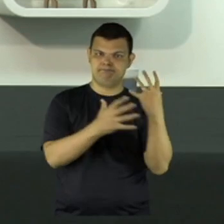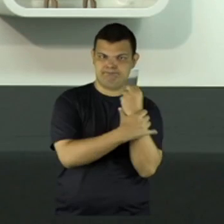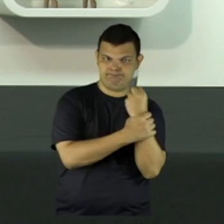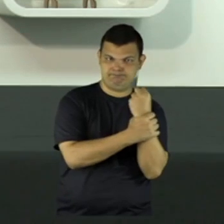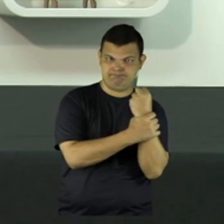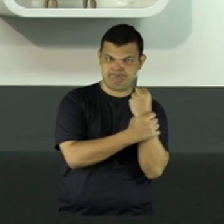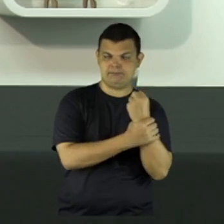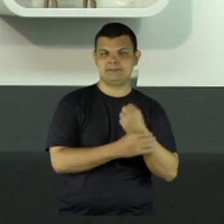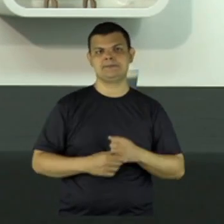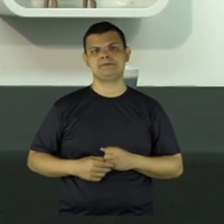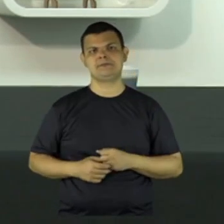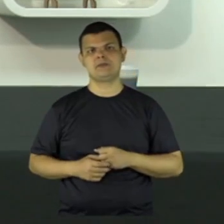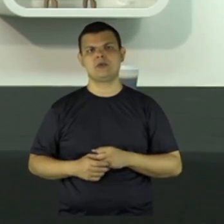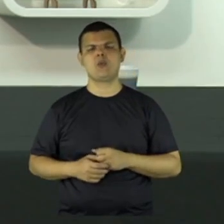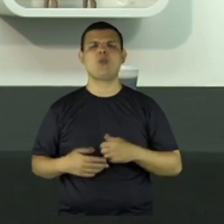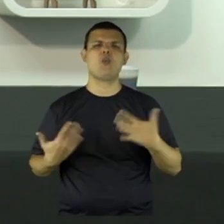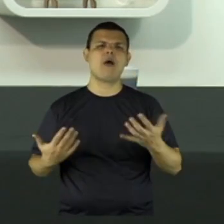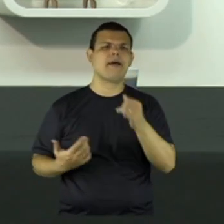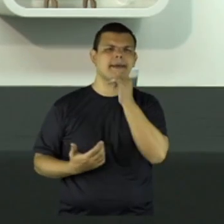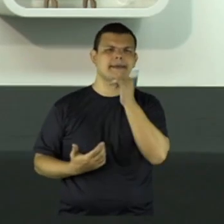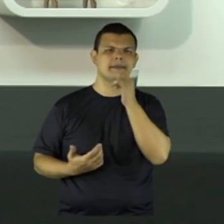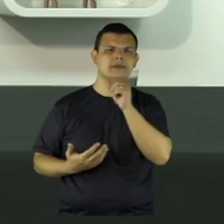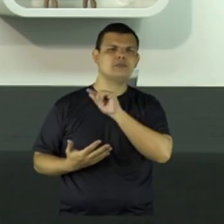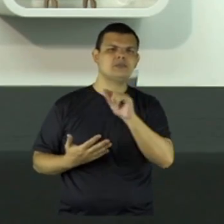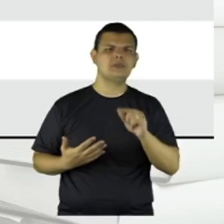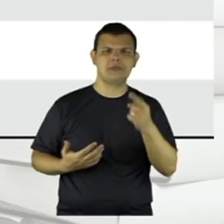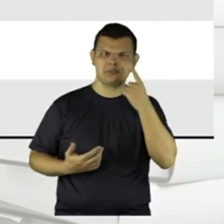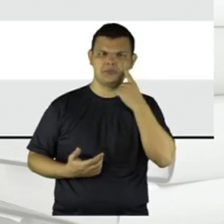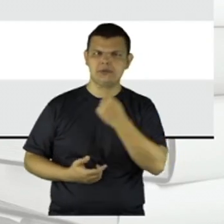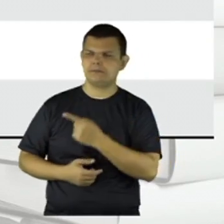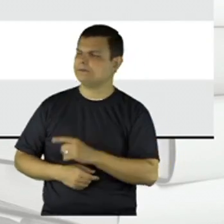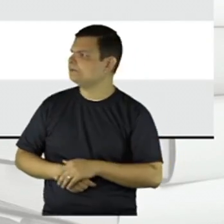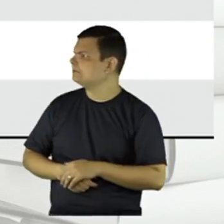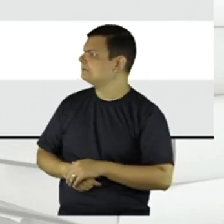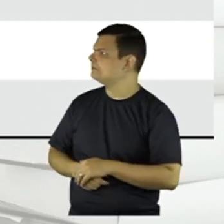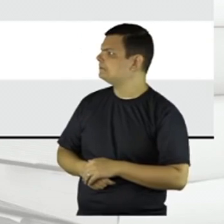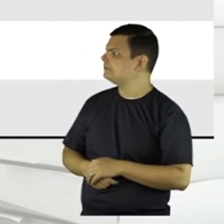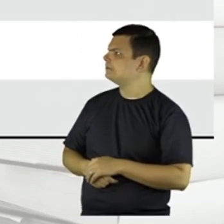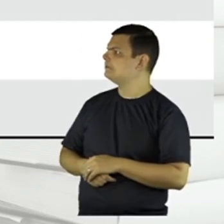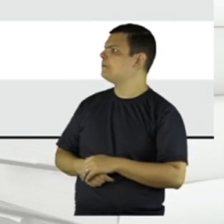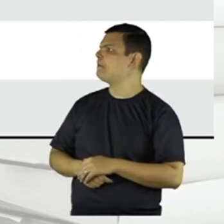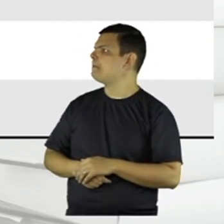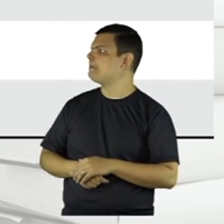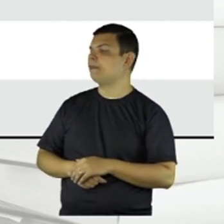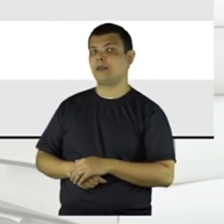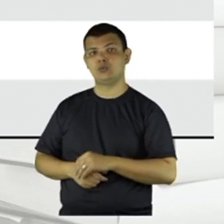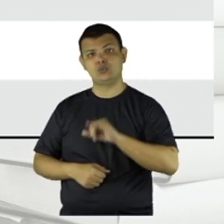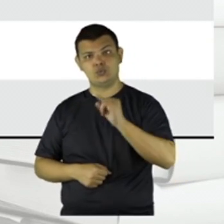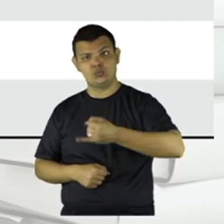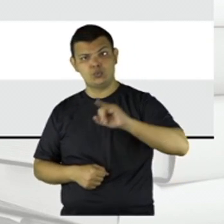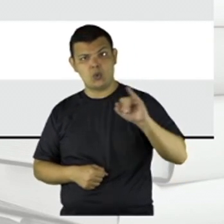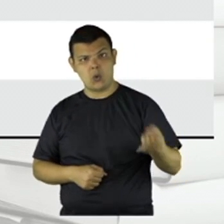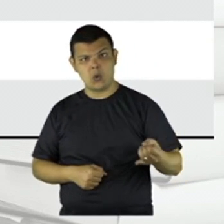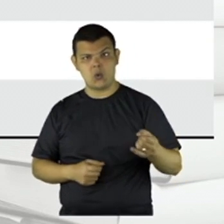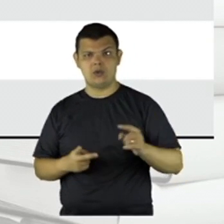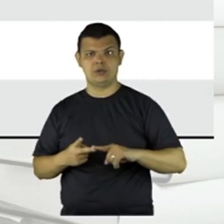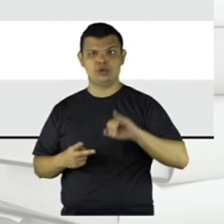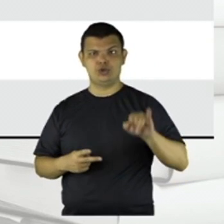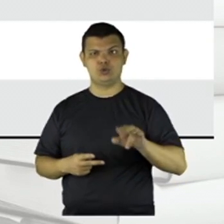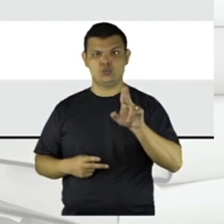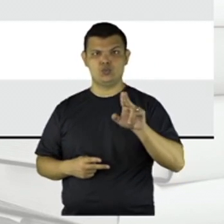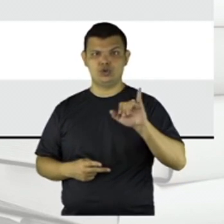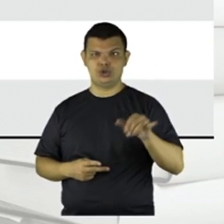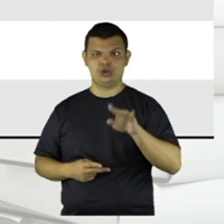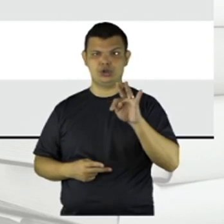agarre. Quais os exemplos que a gente tem de luta de agarre? Olhem lá na tela. Temos judô, o